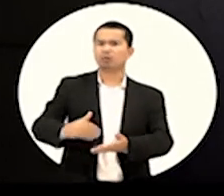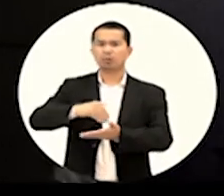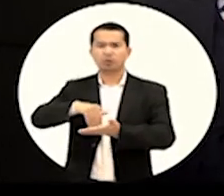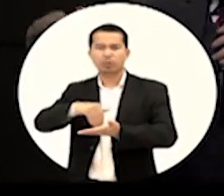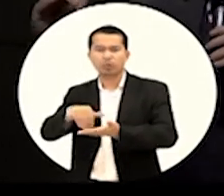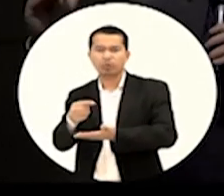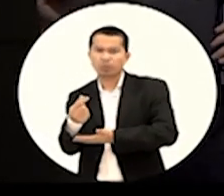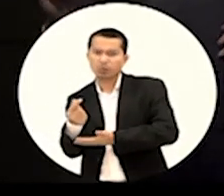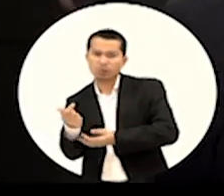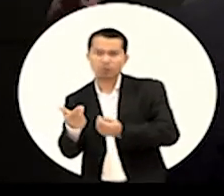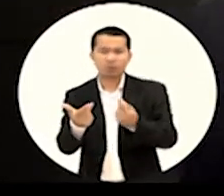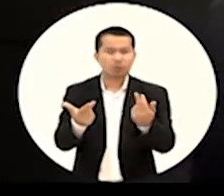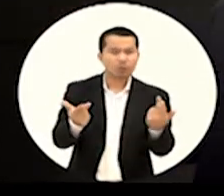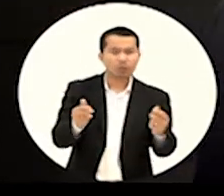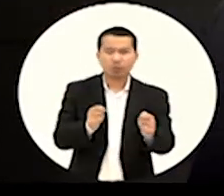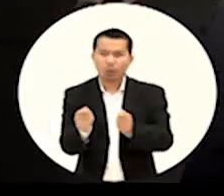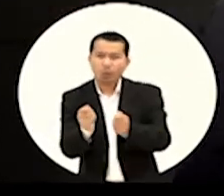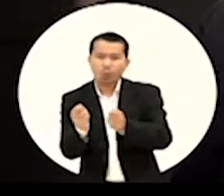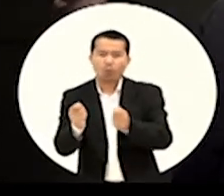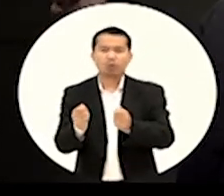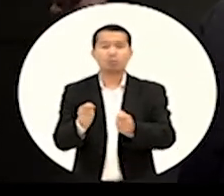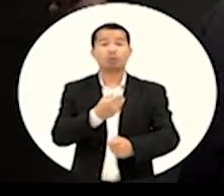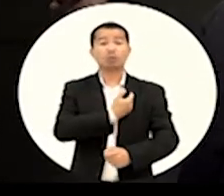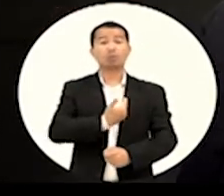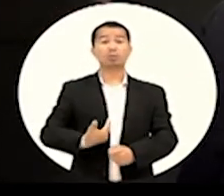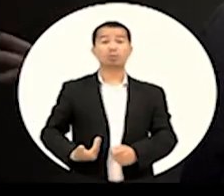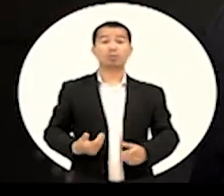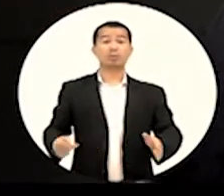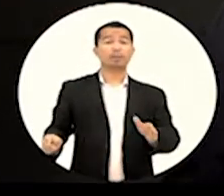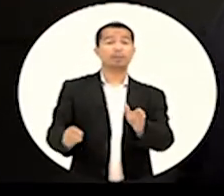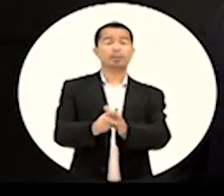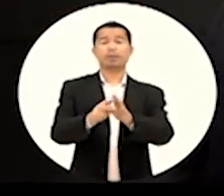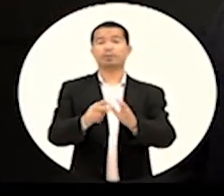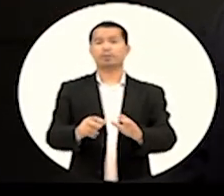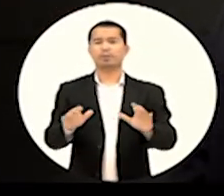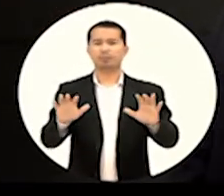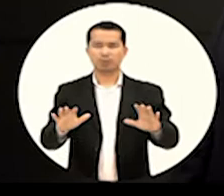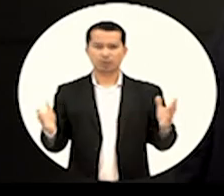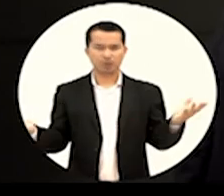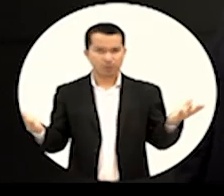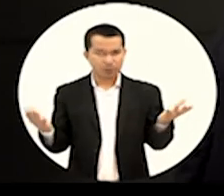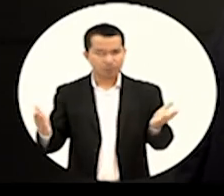Eles eram governadores, tesoureiros do governo.